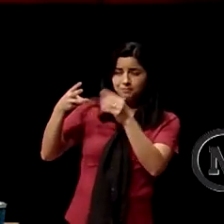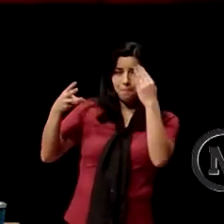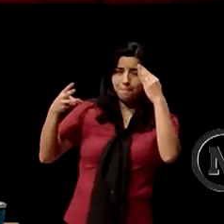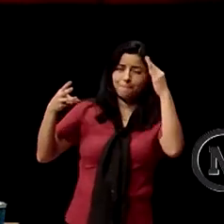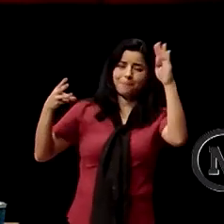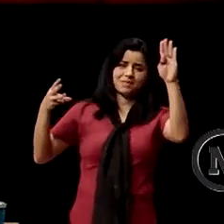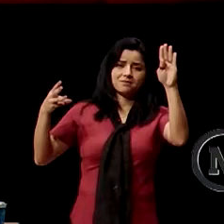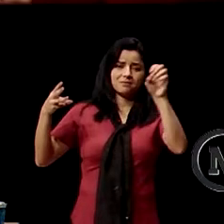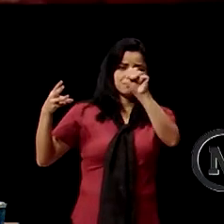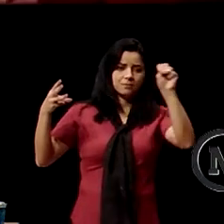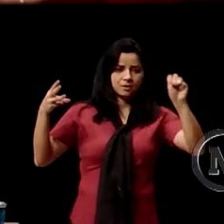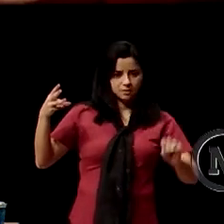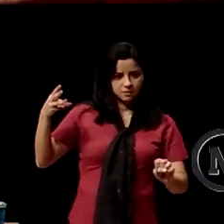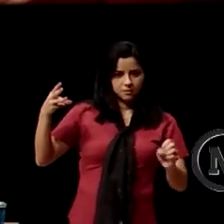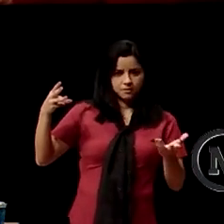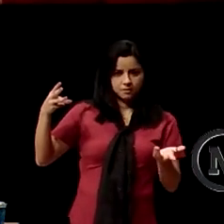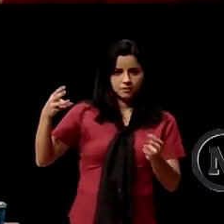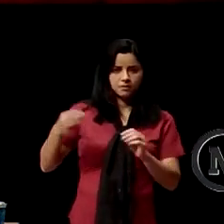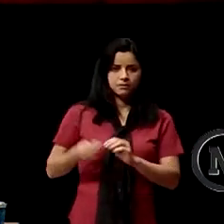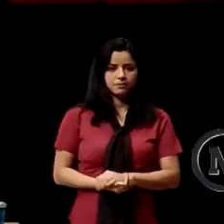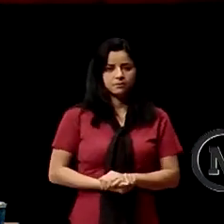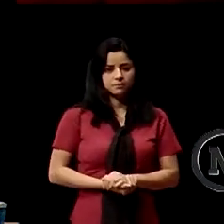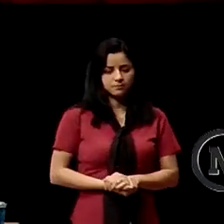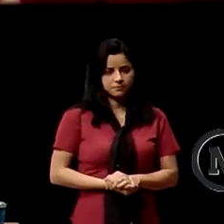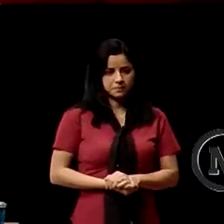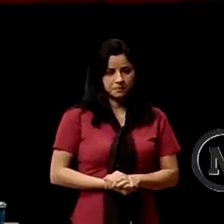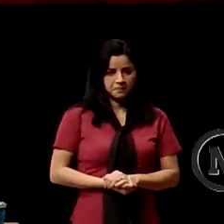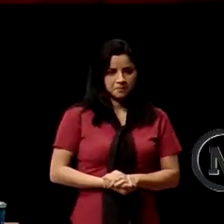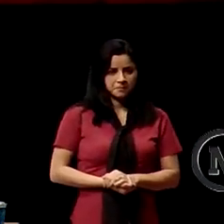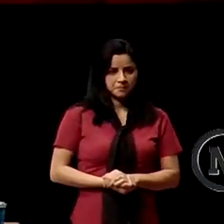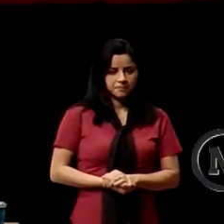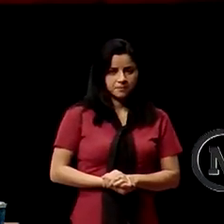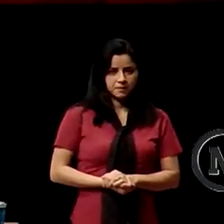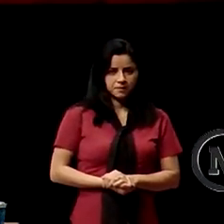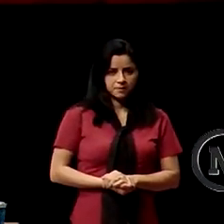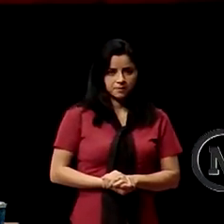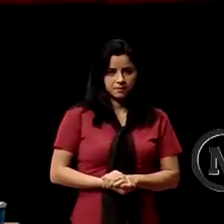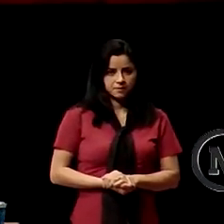sistema. Can be added.